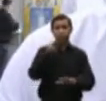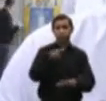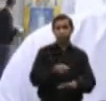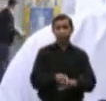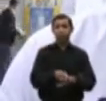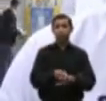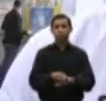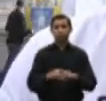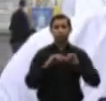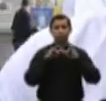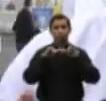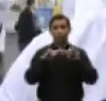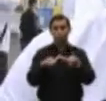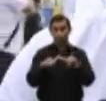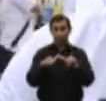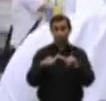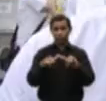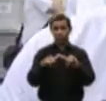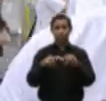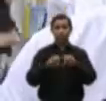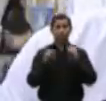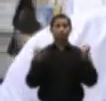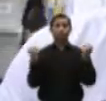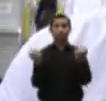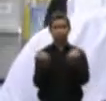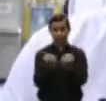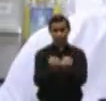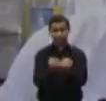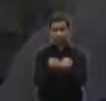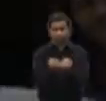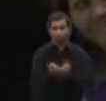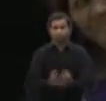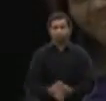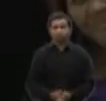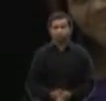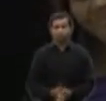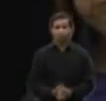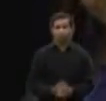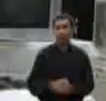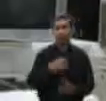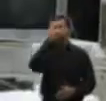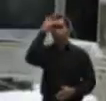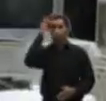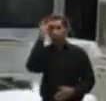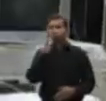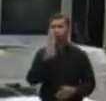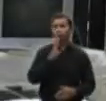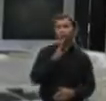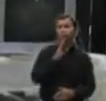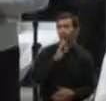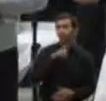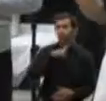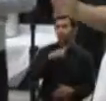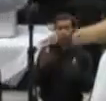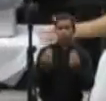com deficiência, o movimento é da sociedade, todo o segmento da sociedade. O público descobriu que já tem muitas